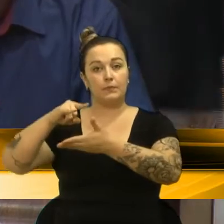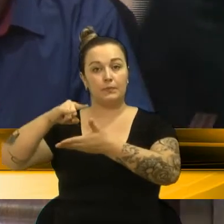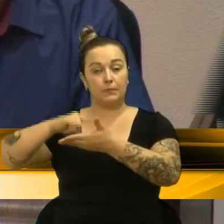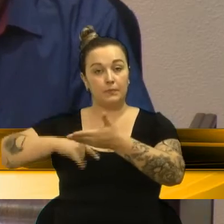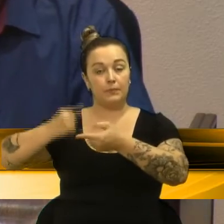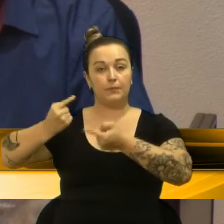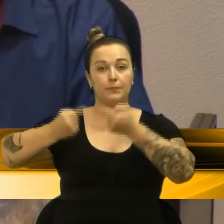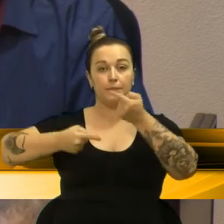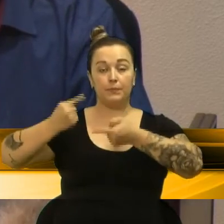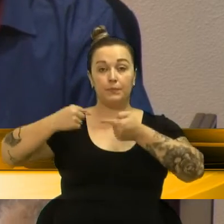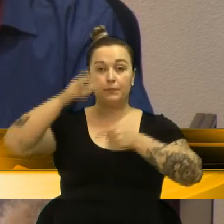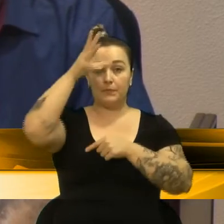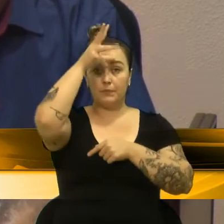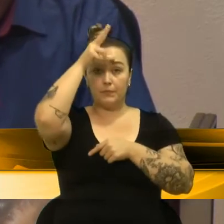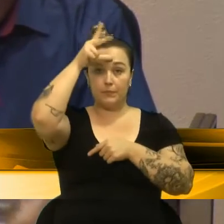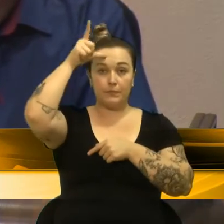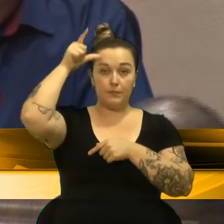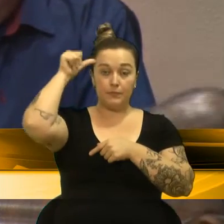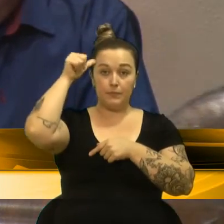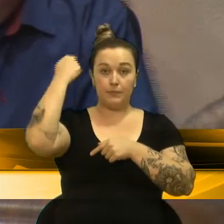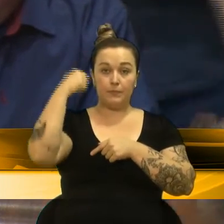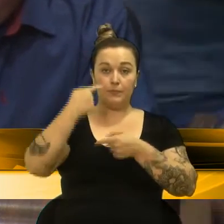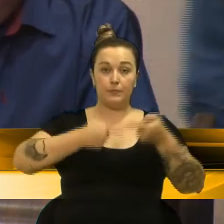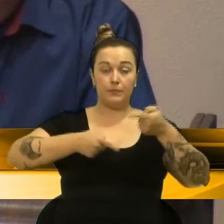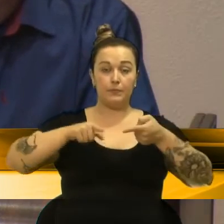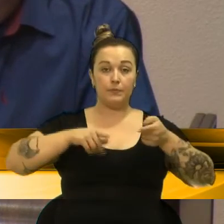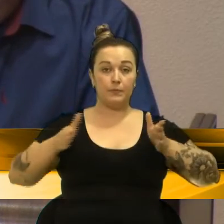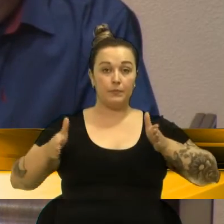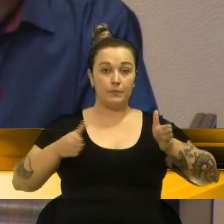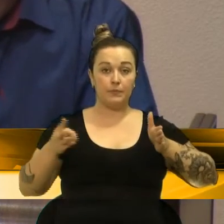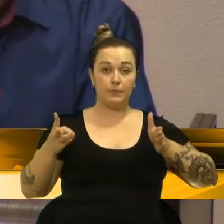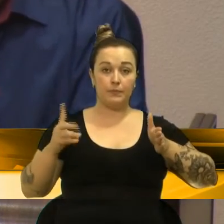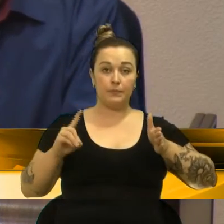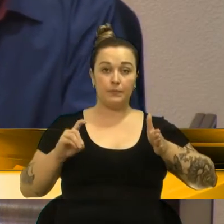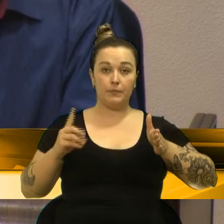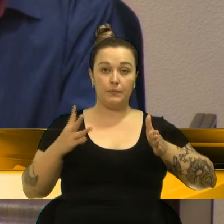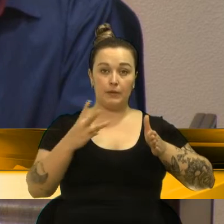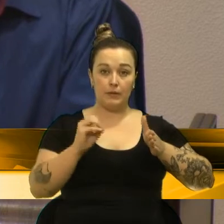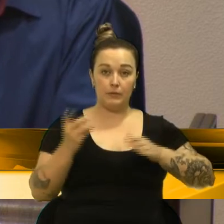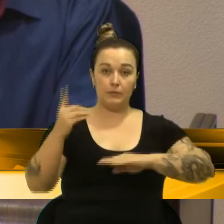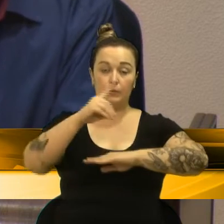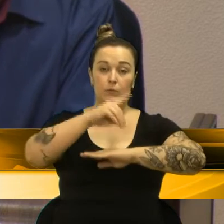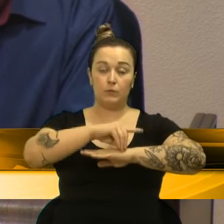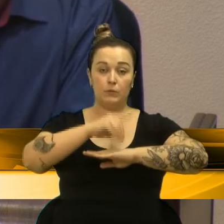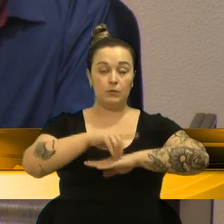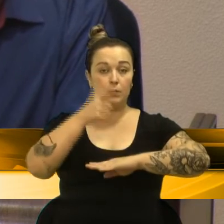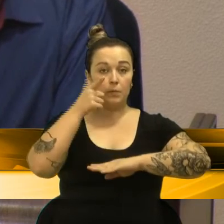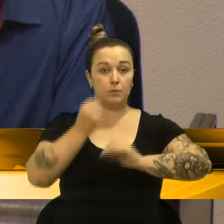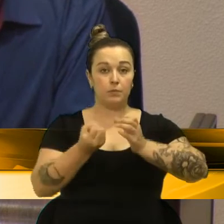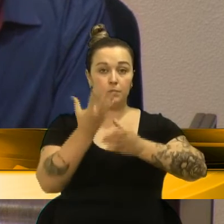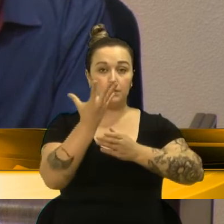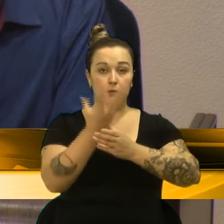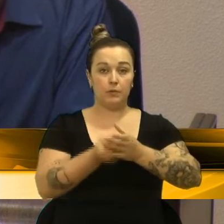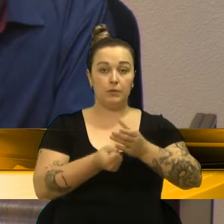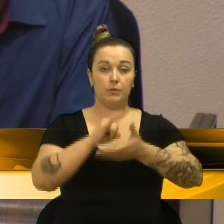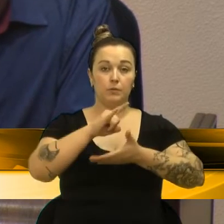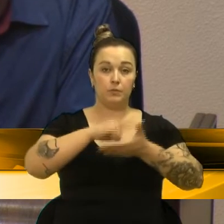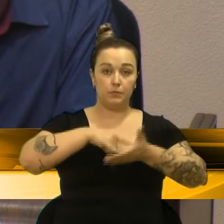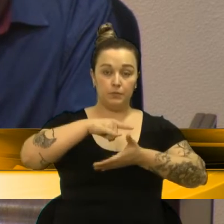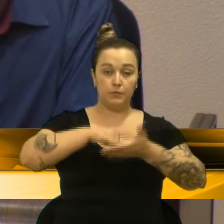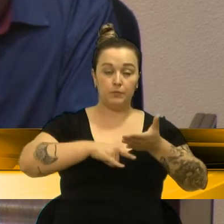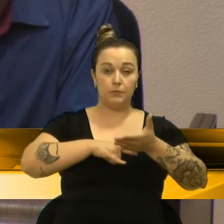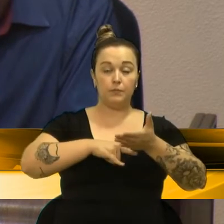de gestor do Sistema Único de Saúde do município, terá o prazo de 30 dias para homologar as resoluções. Seção 2. Da forma de constituição. Artigo